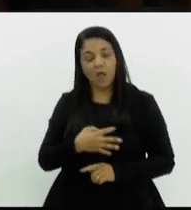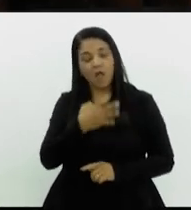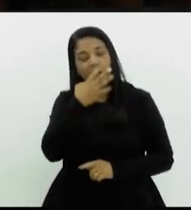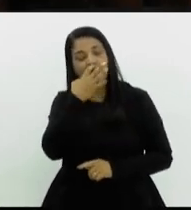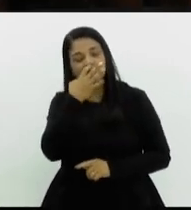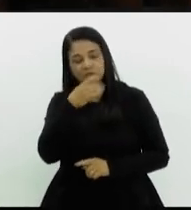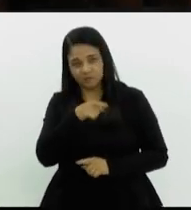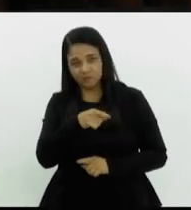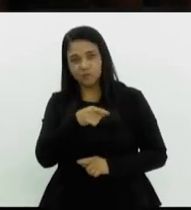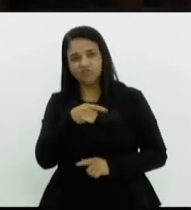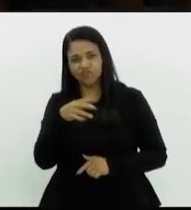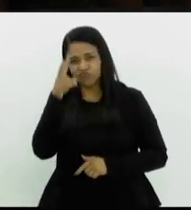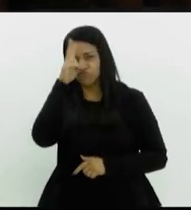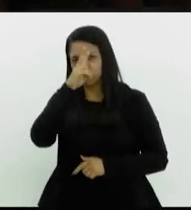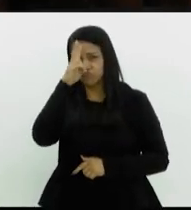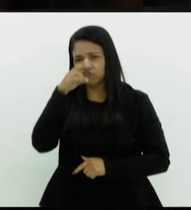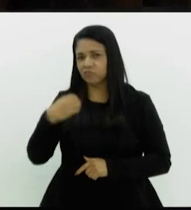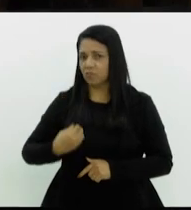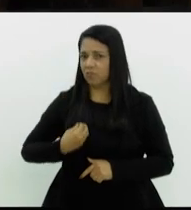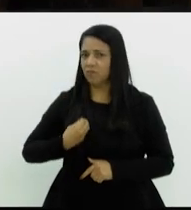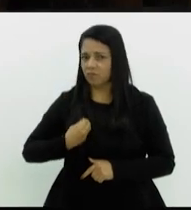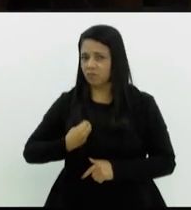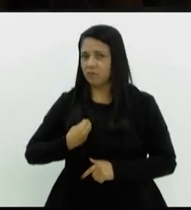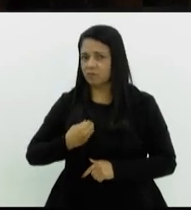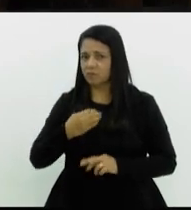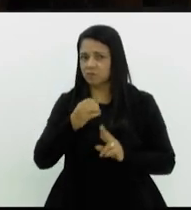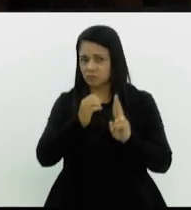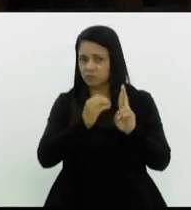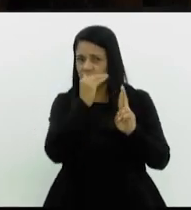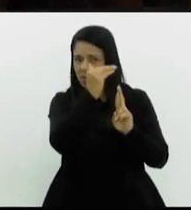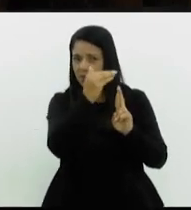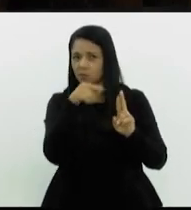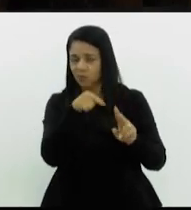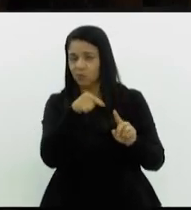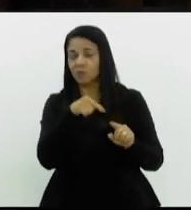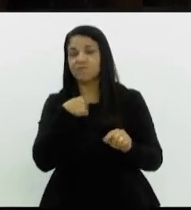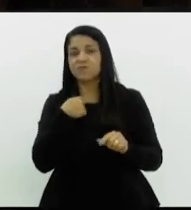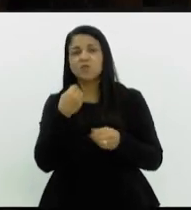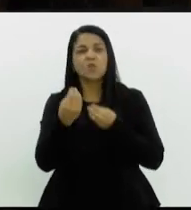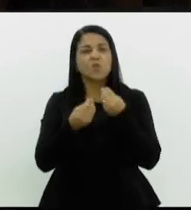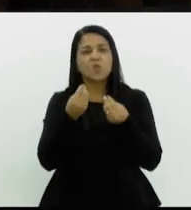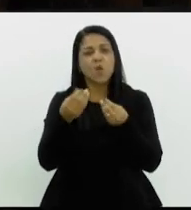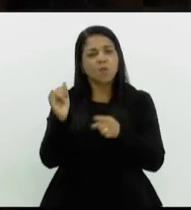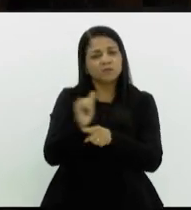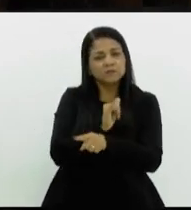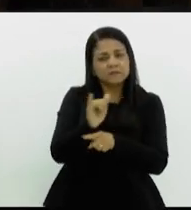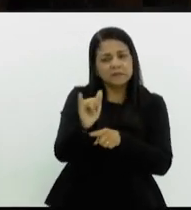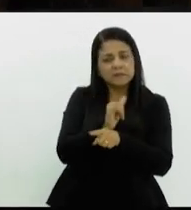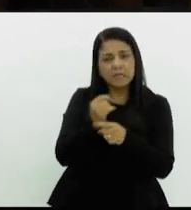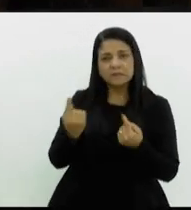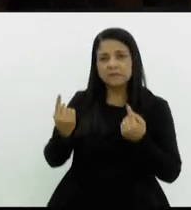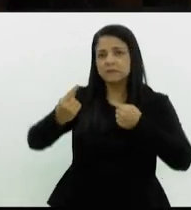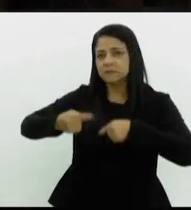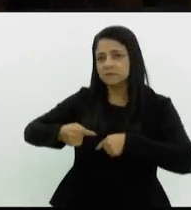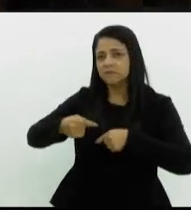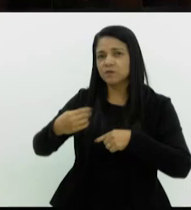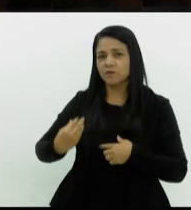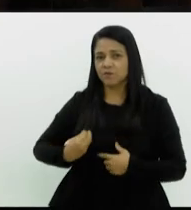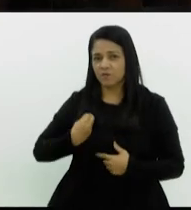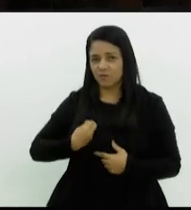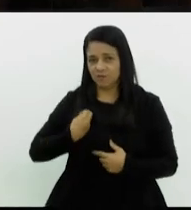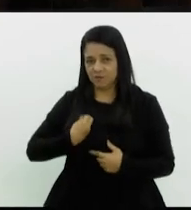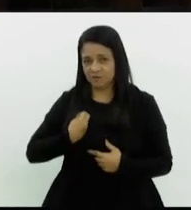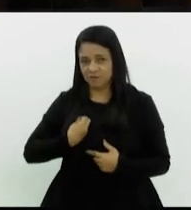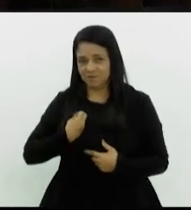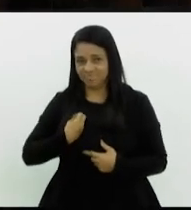muito a história de vida do desembargador Gabriel, a forma dele lidar com os desafios que a vida coloca